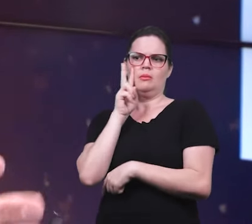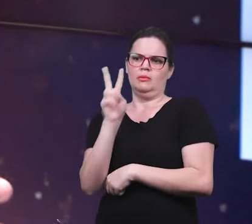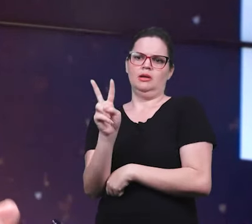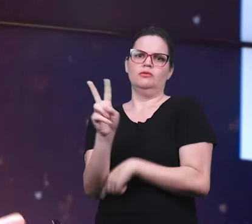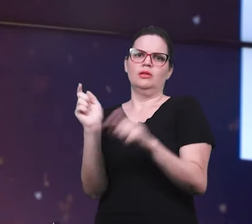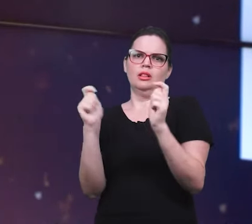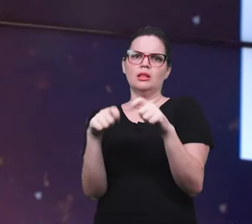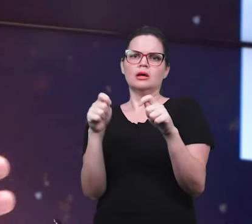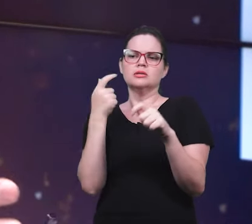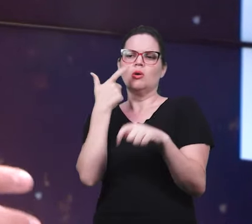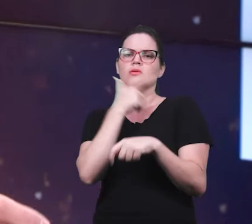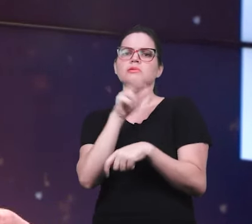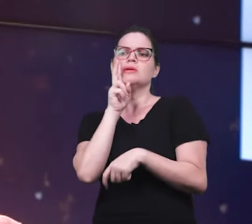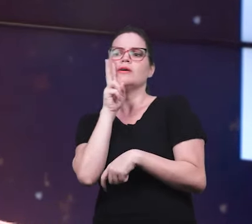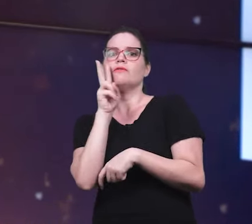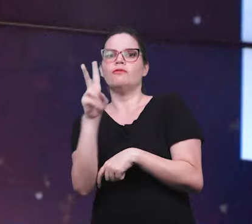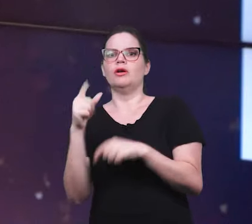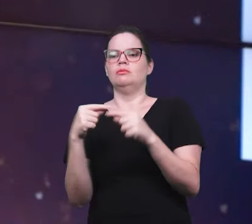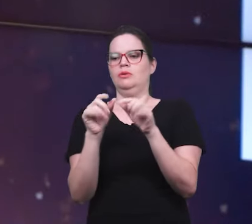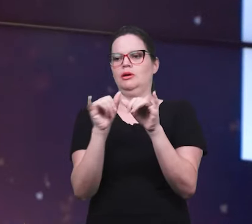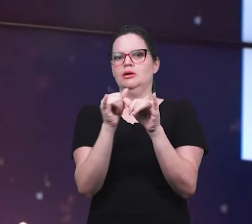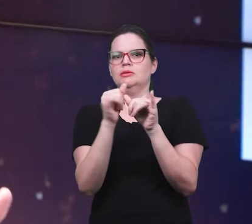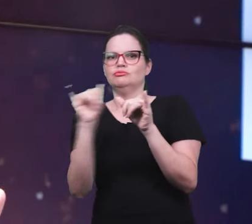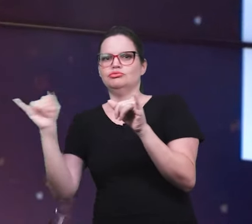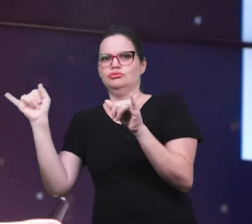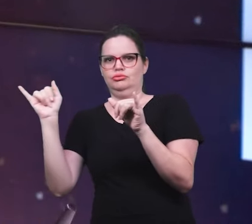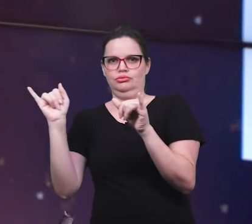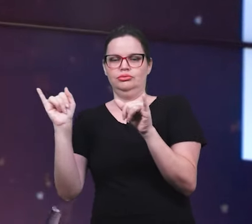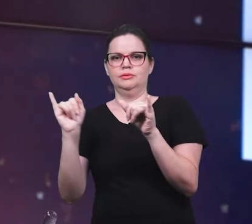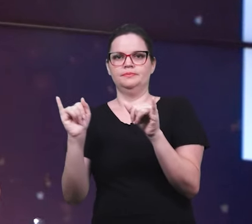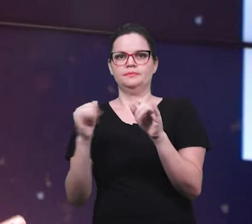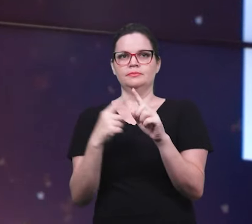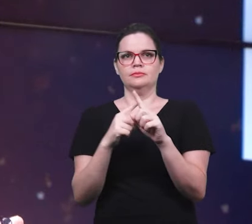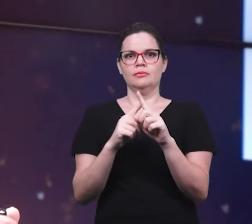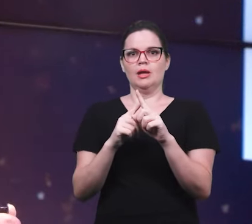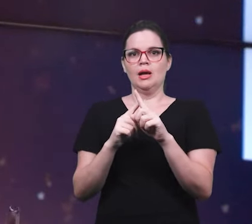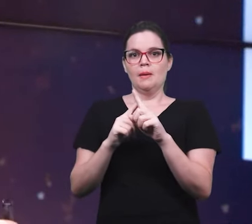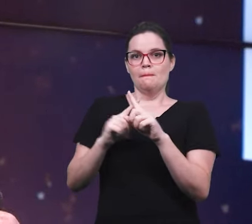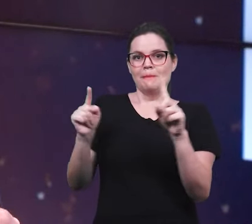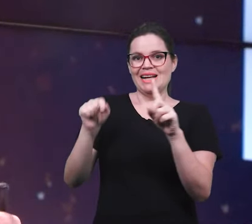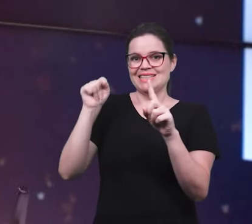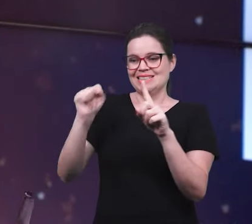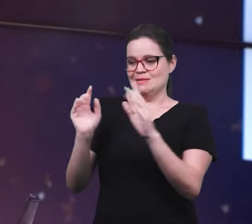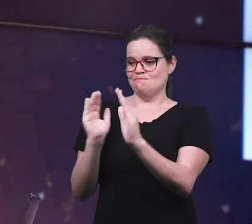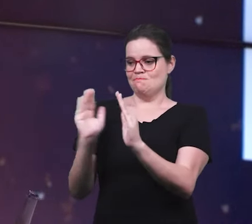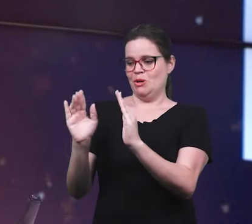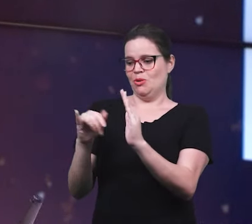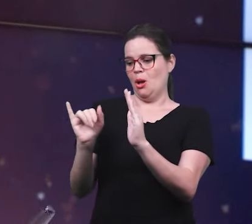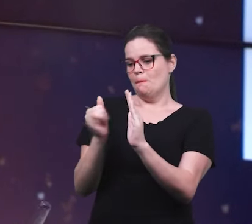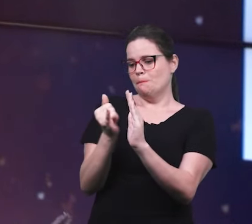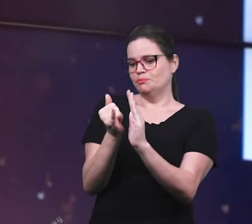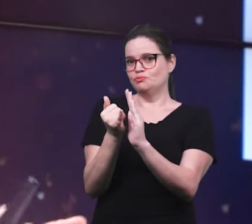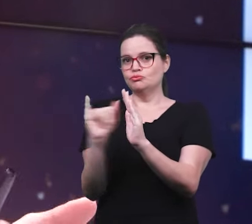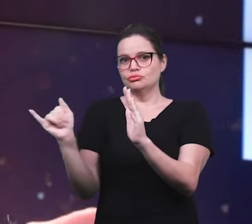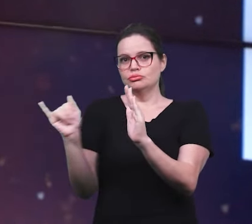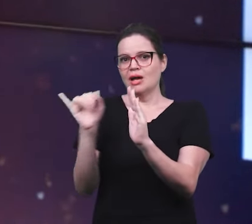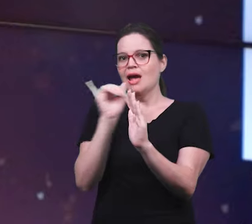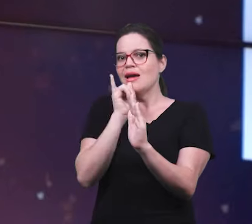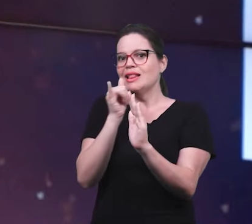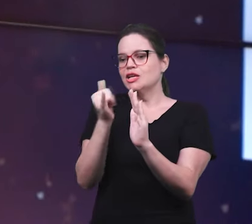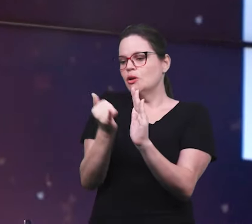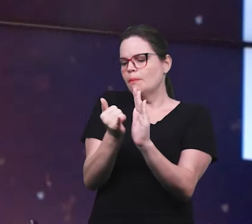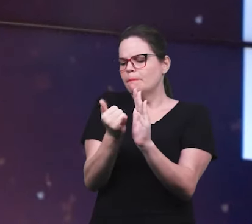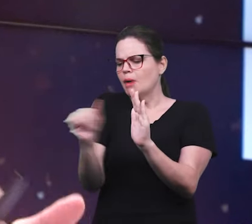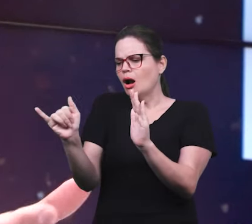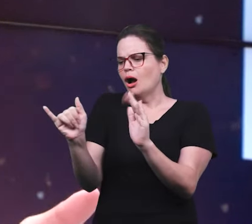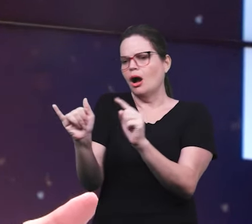gerador, passa numa subestação e é transmitida, é algo que nós não vemos, mas nós podemos contemplar o resultado